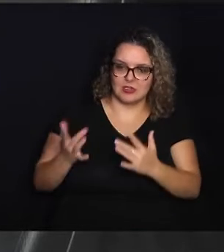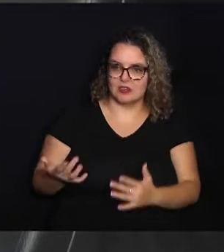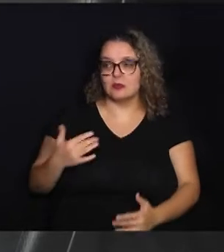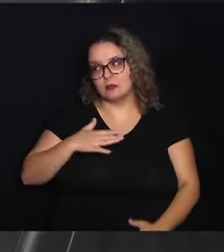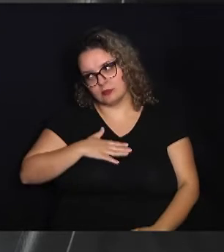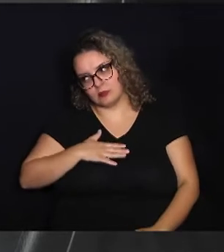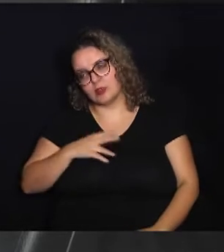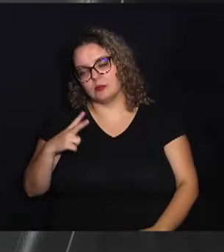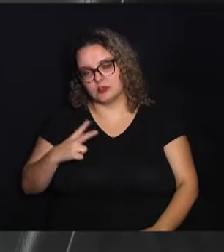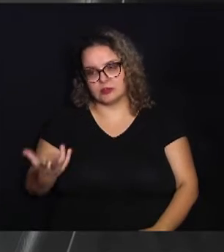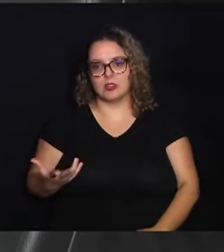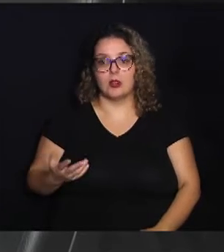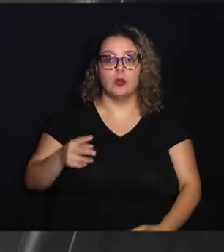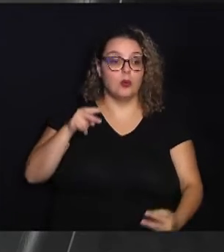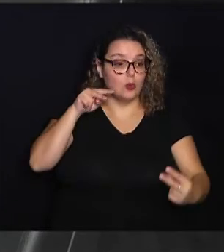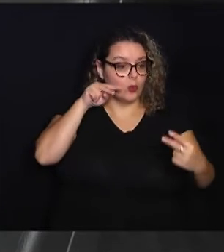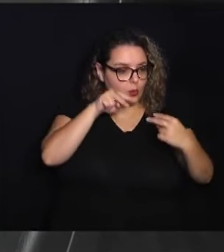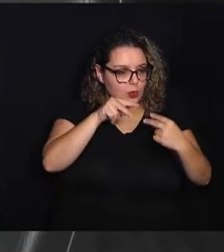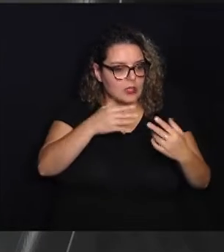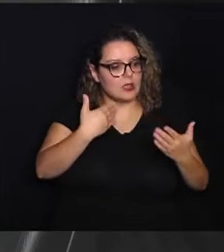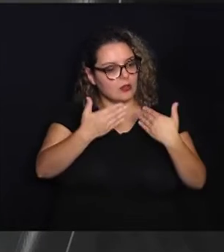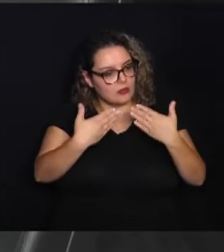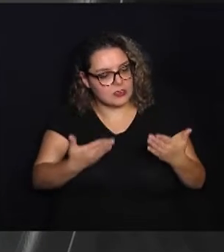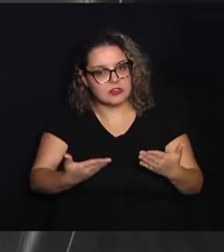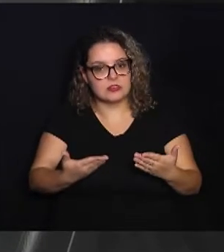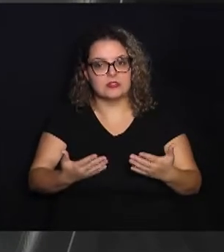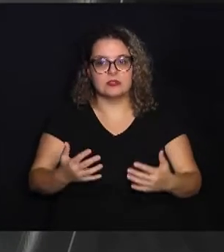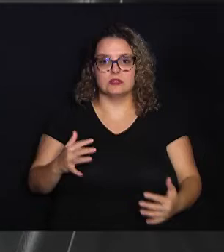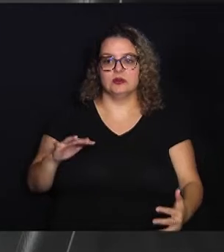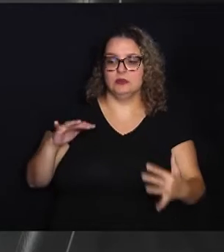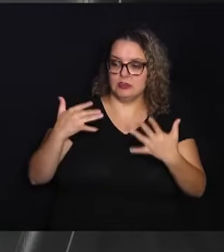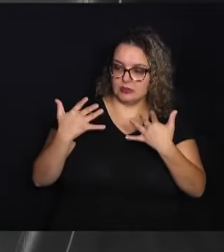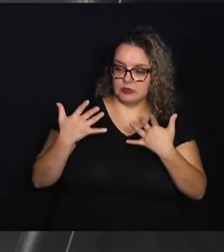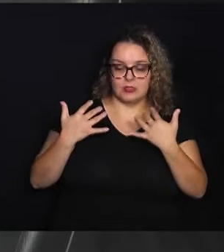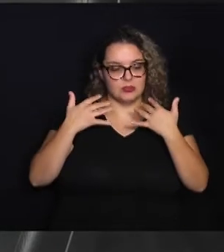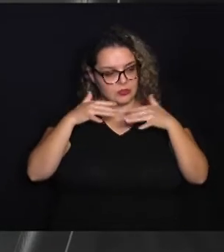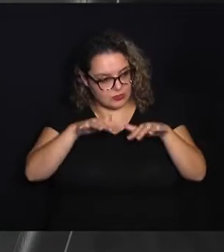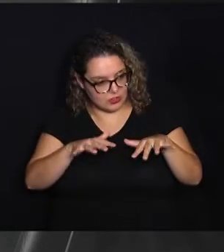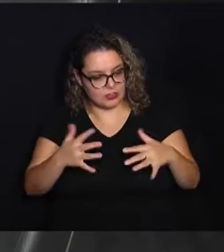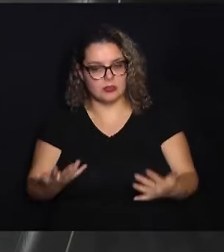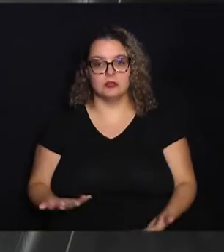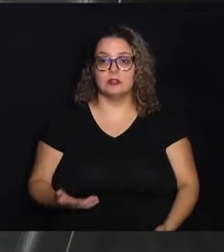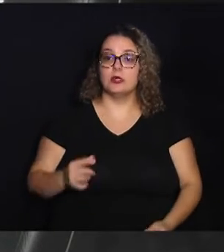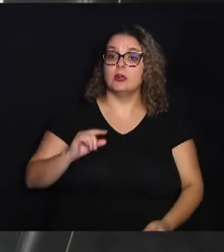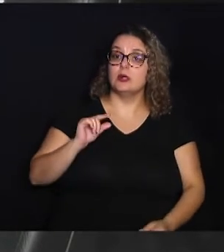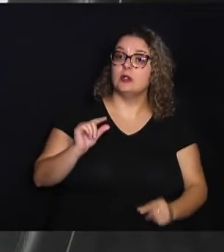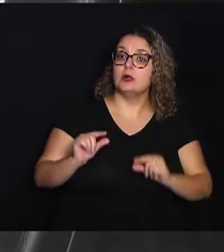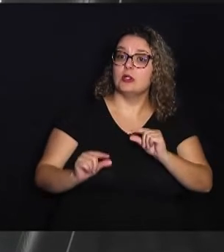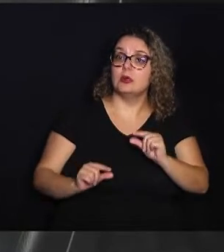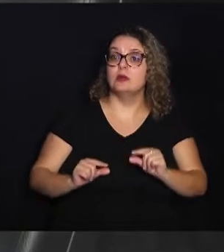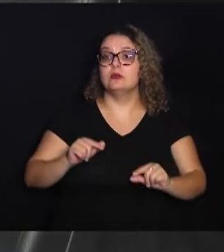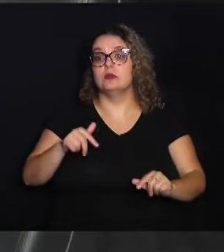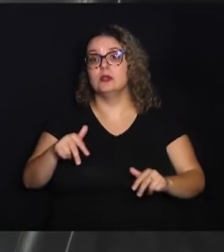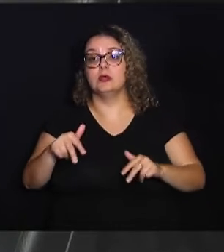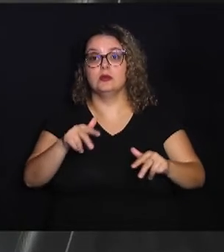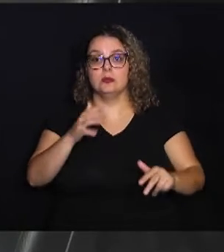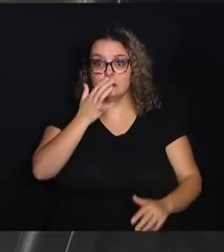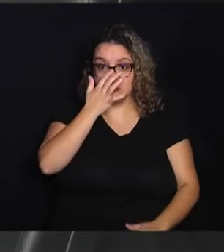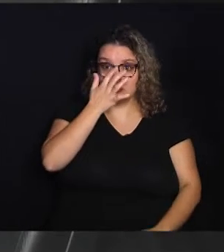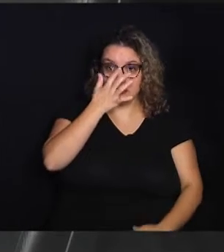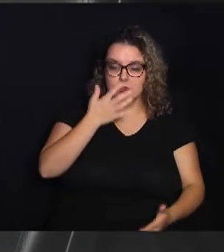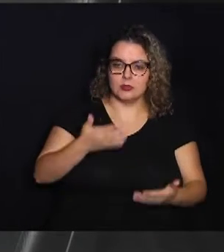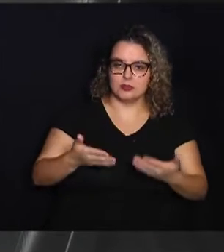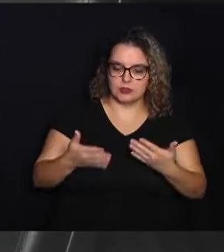importante conversar com as pessoas, olhar as pessoas, né, as pessoas nos verem. E a gente foi aos pouquinhos saindo, né, de leve